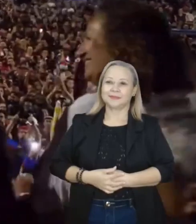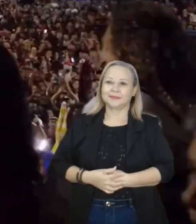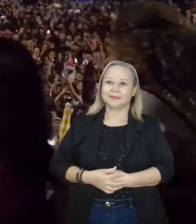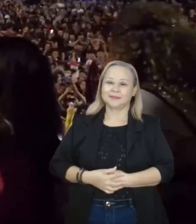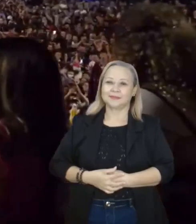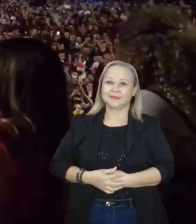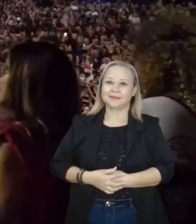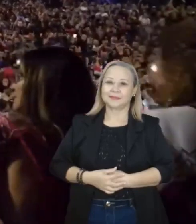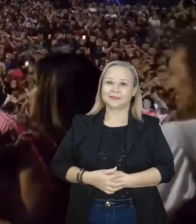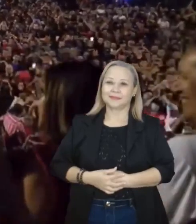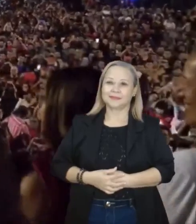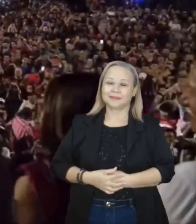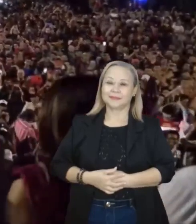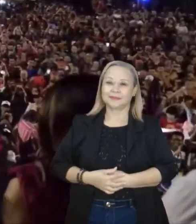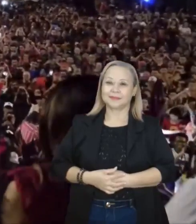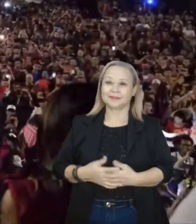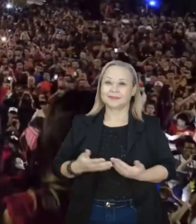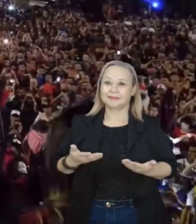Ô, gente.